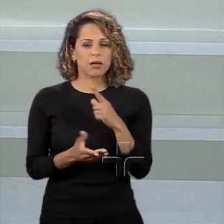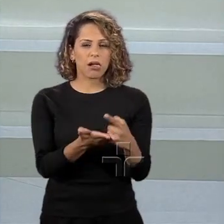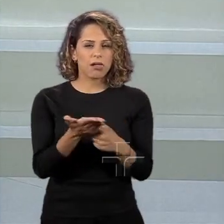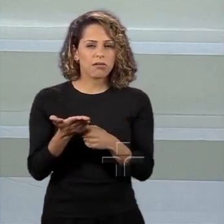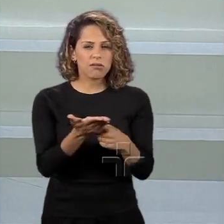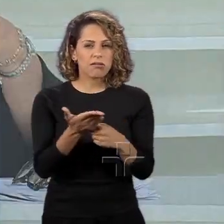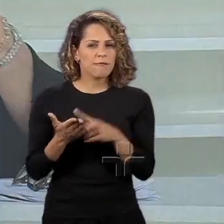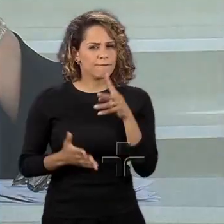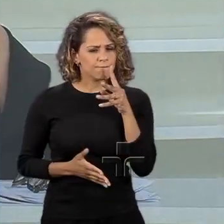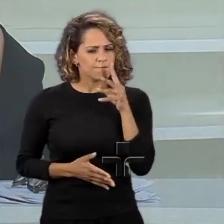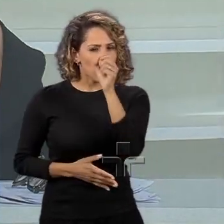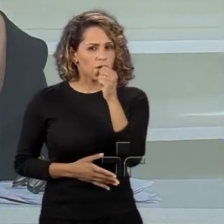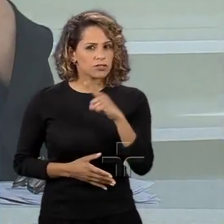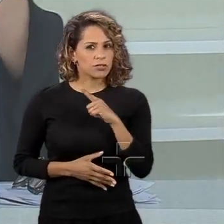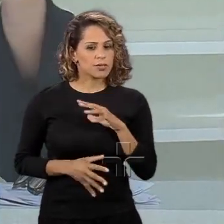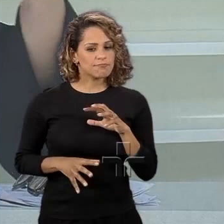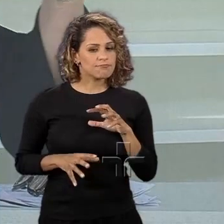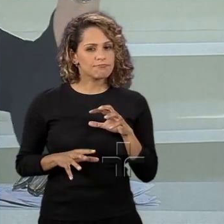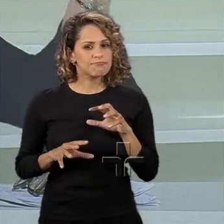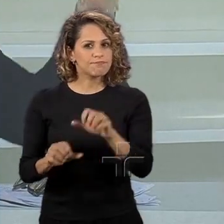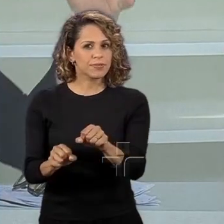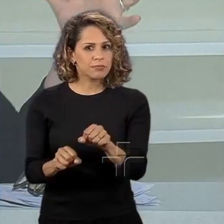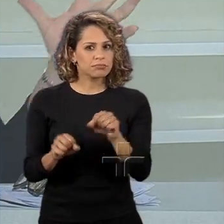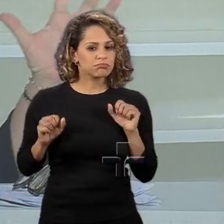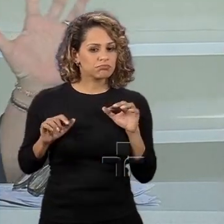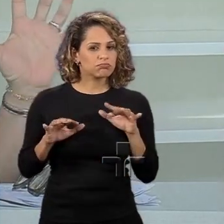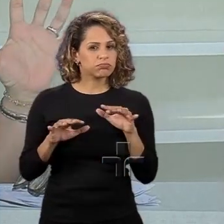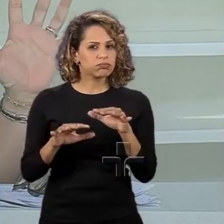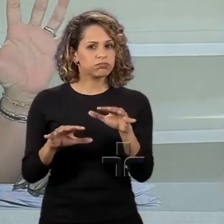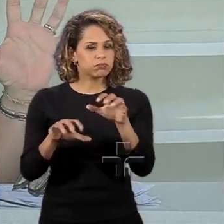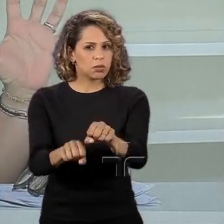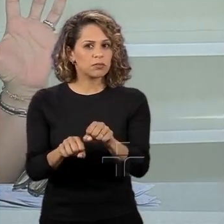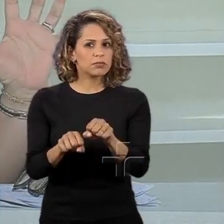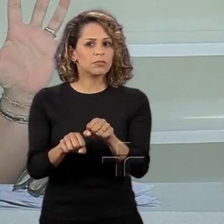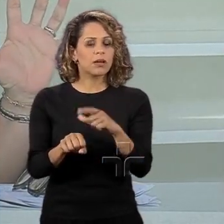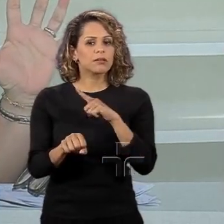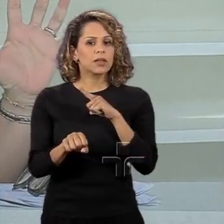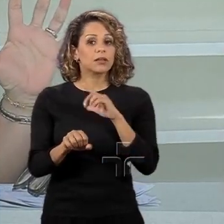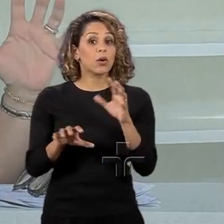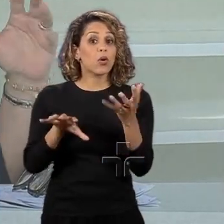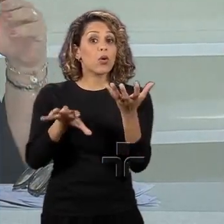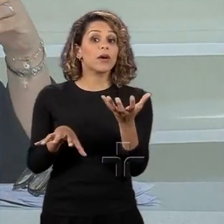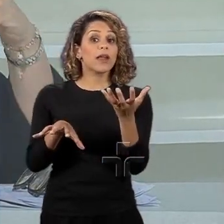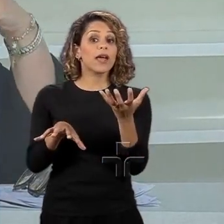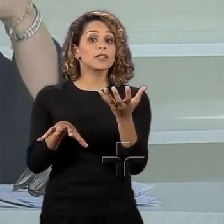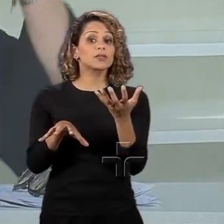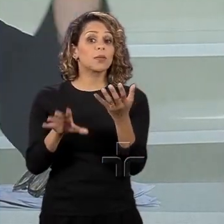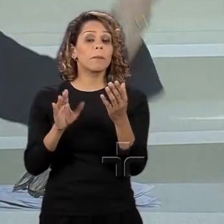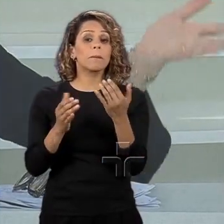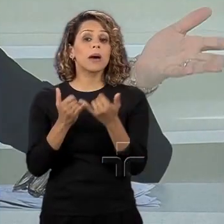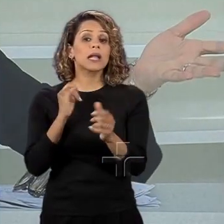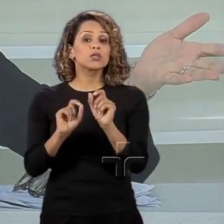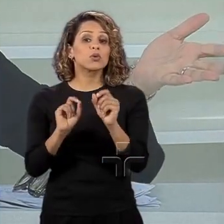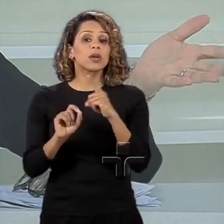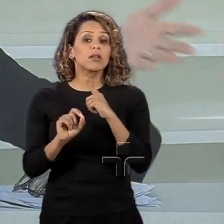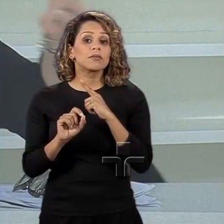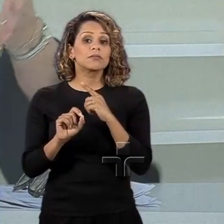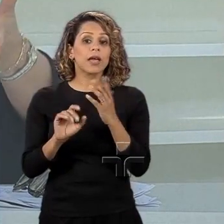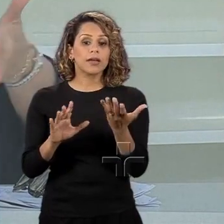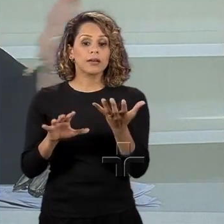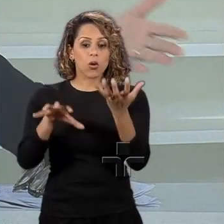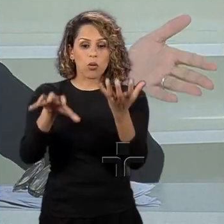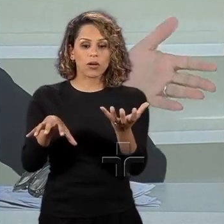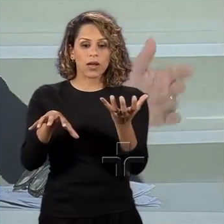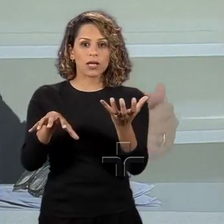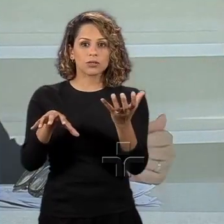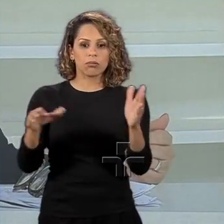tomar conta e o Congresso deixou que esses muros corporativos foram construídos e deixaram a população do lado de fora. Agora